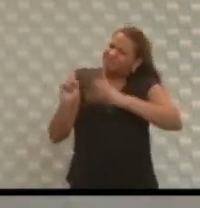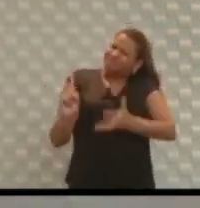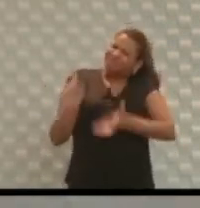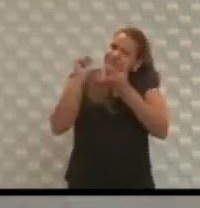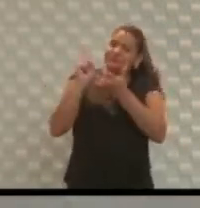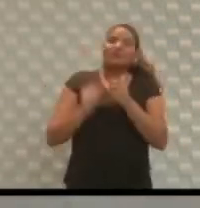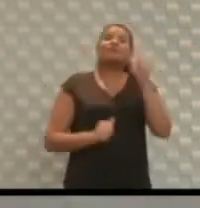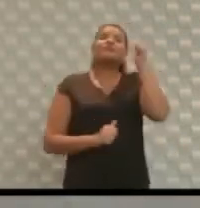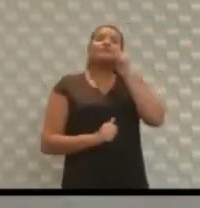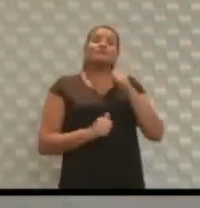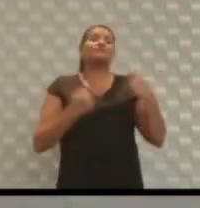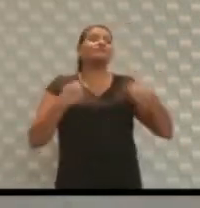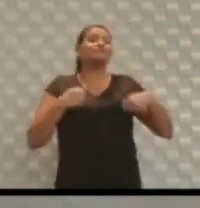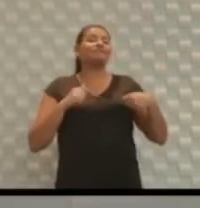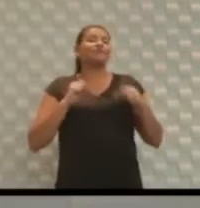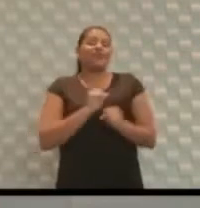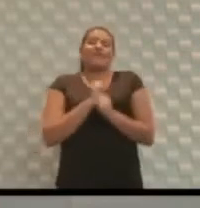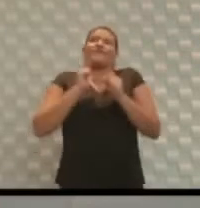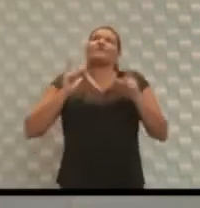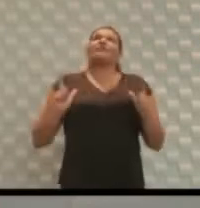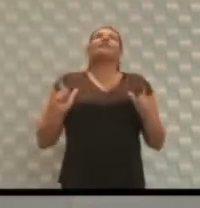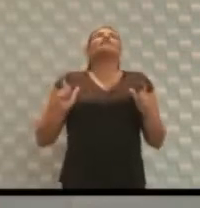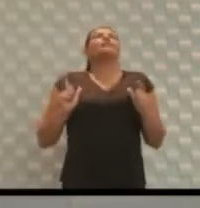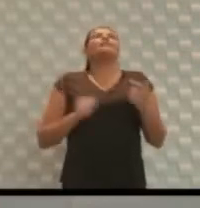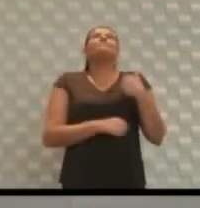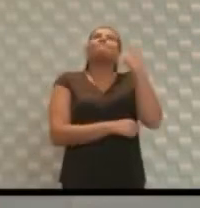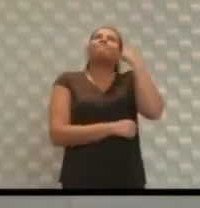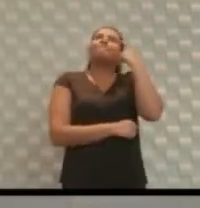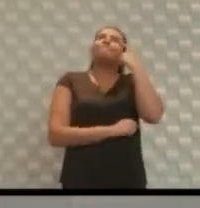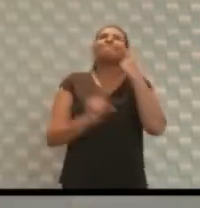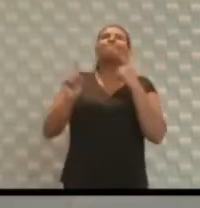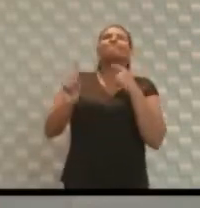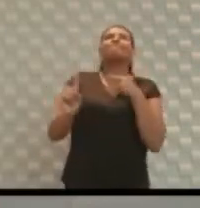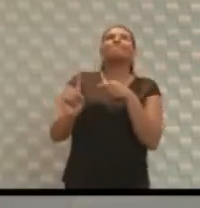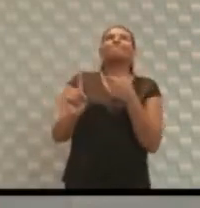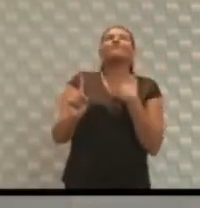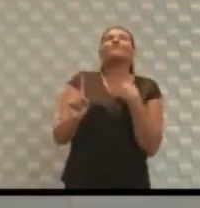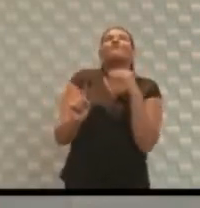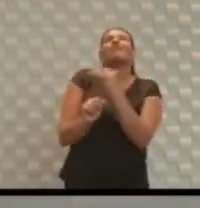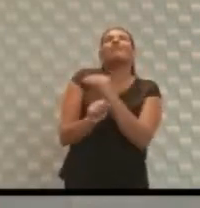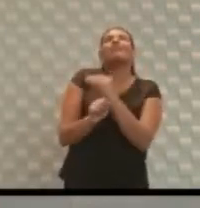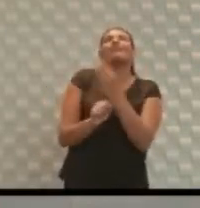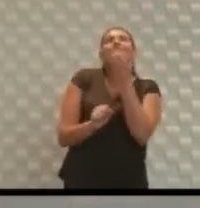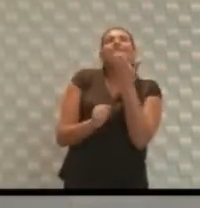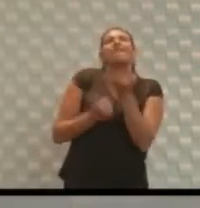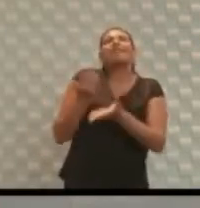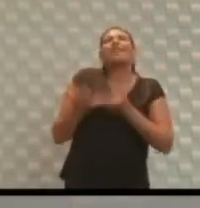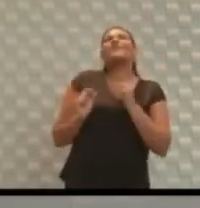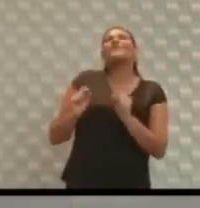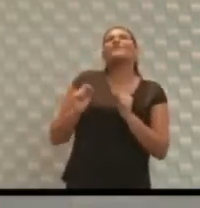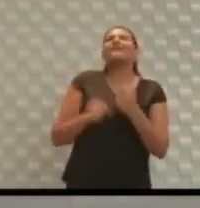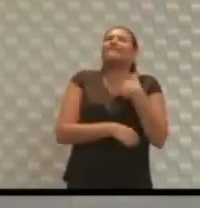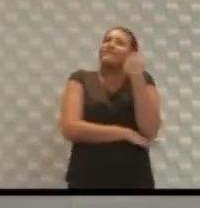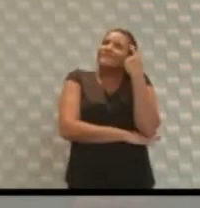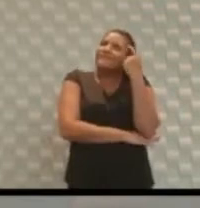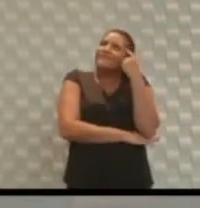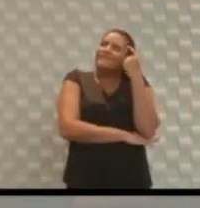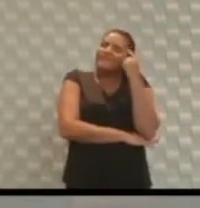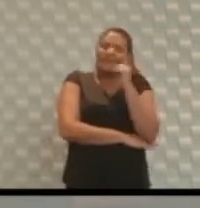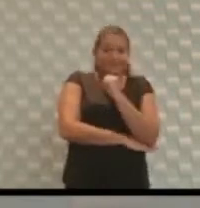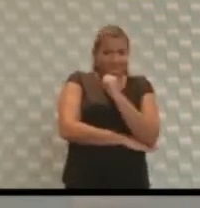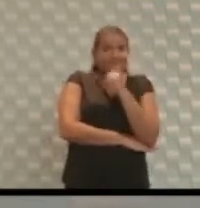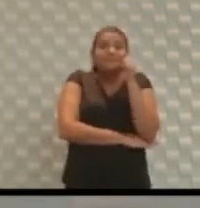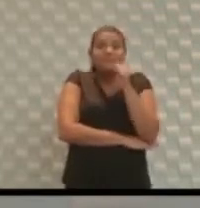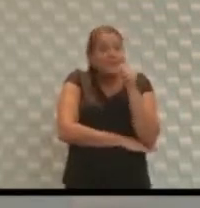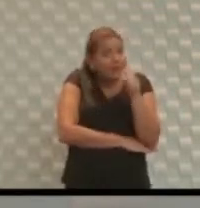acordar de manhã e falar assim, qual é o bem que eu vou poder fazer para o meu marido hoje? E o marido, ele tem que amar a mulher